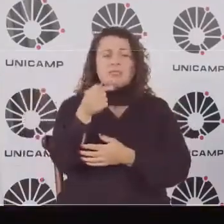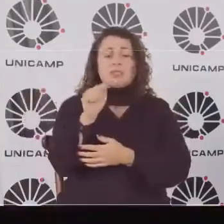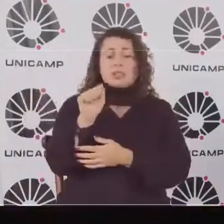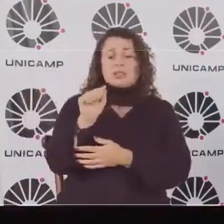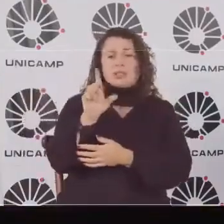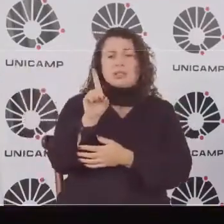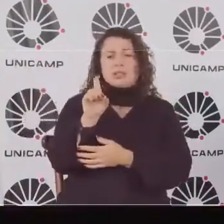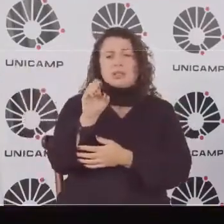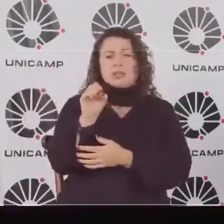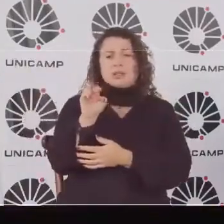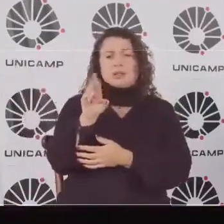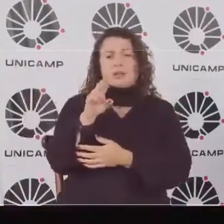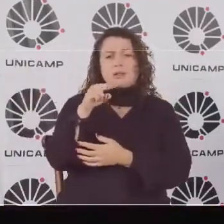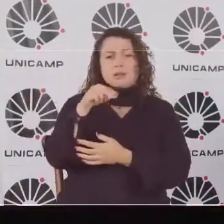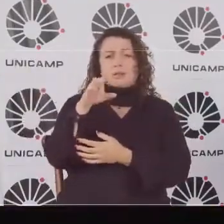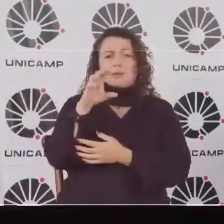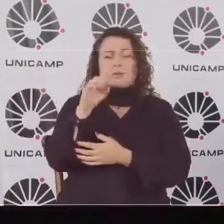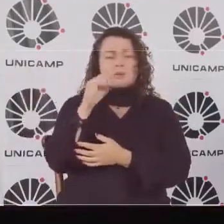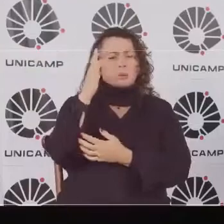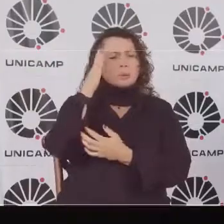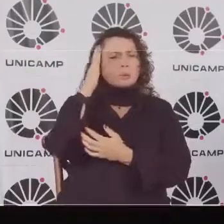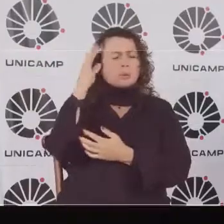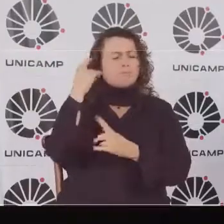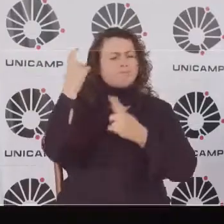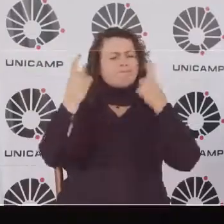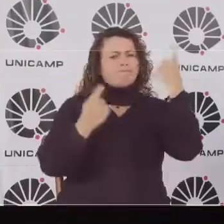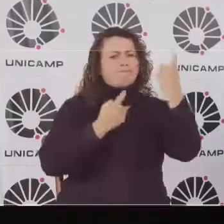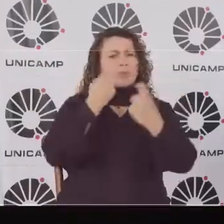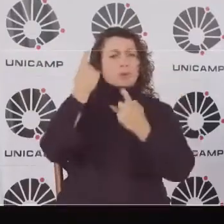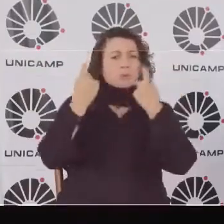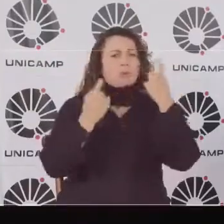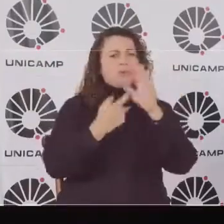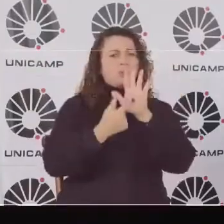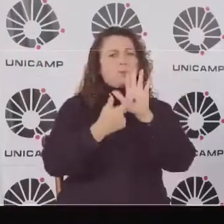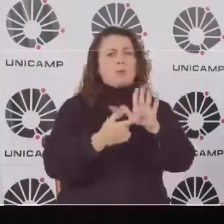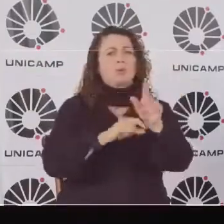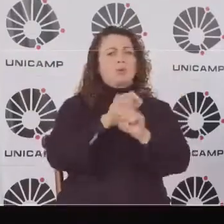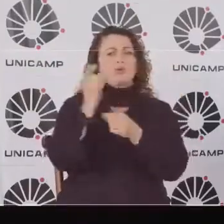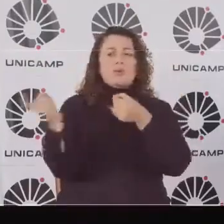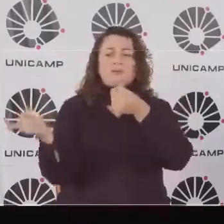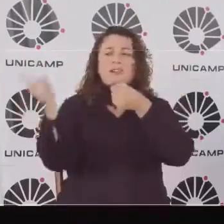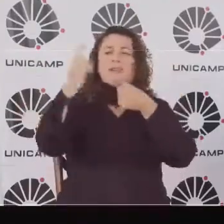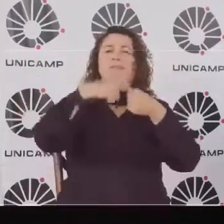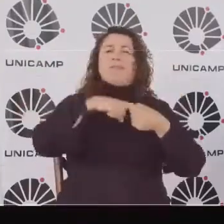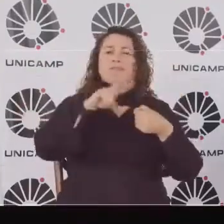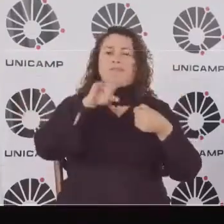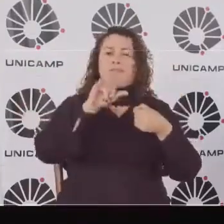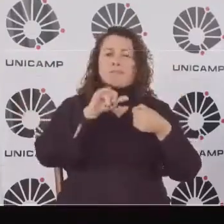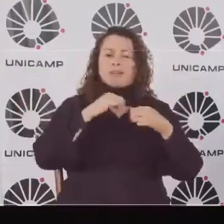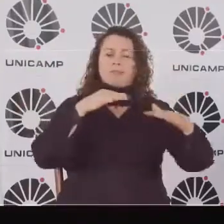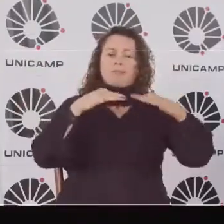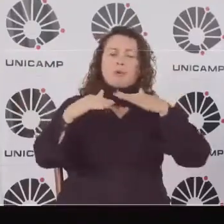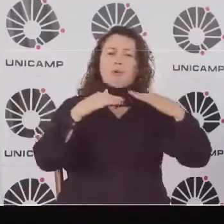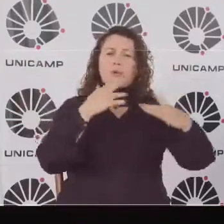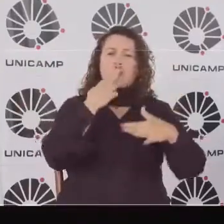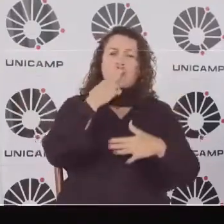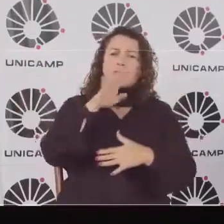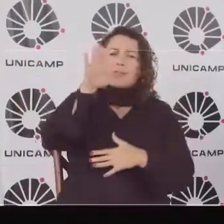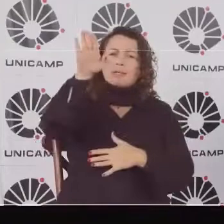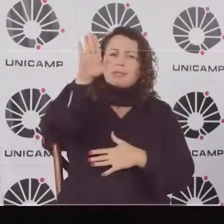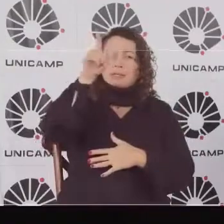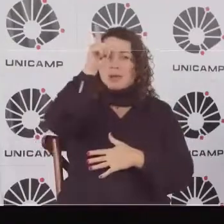Adorno reflete com preocupação crítica sobre o Retorno dos movimentos